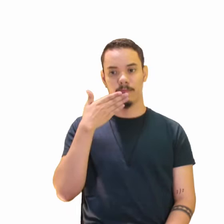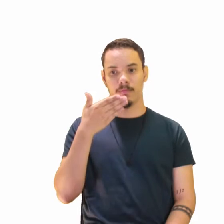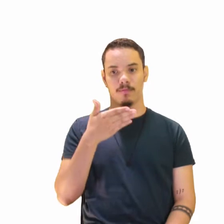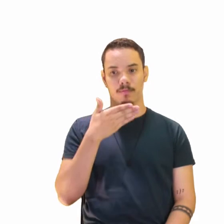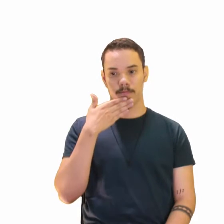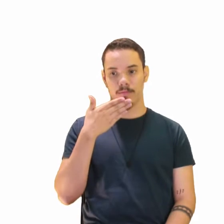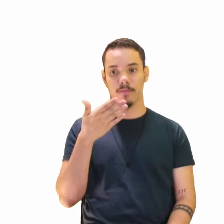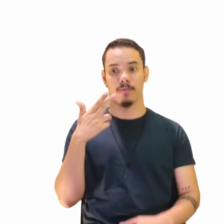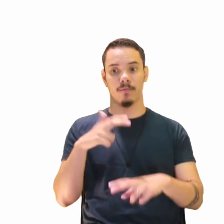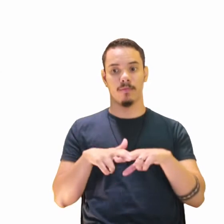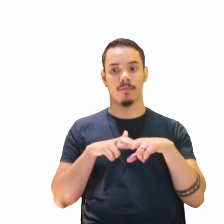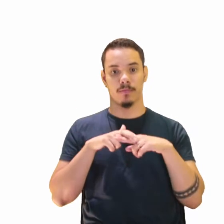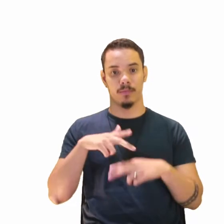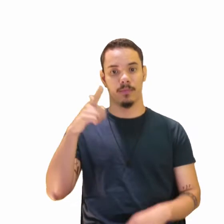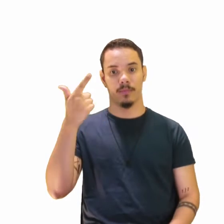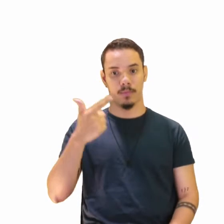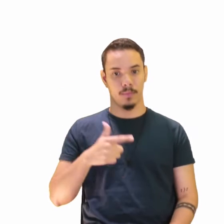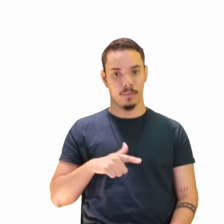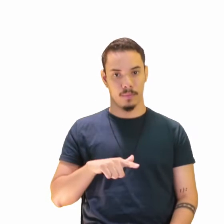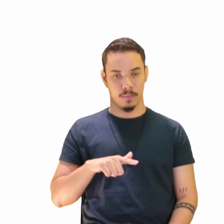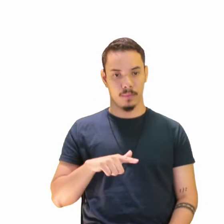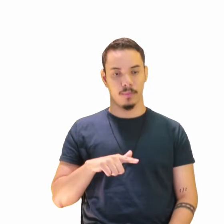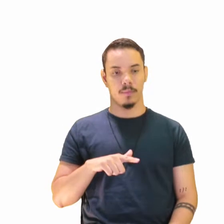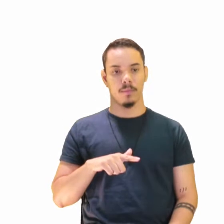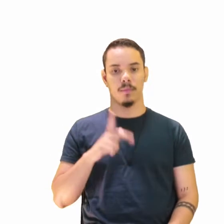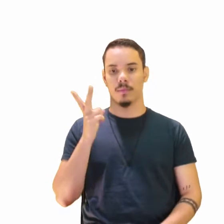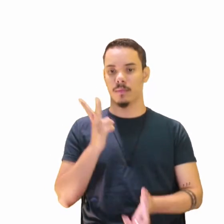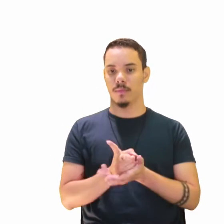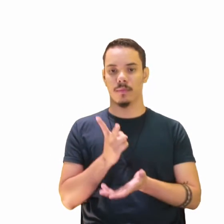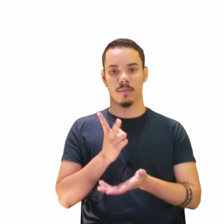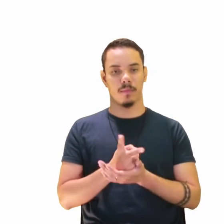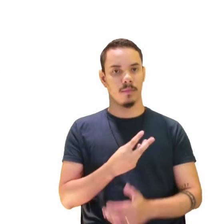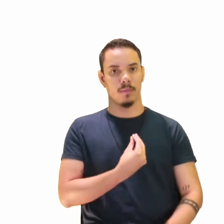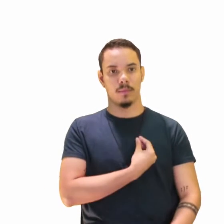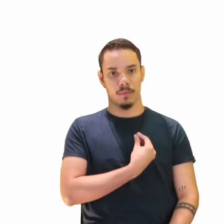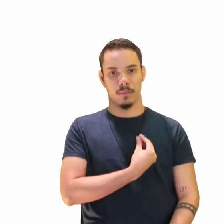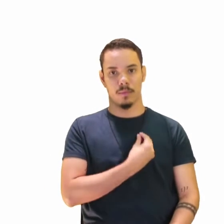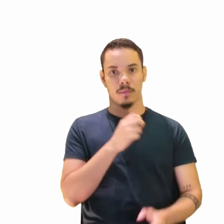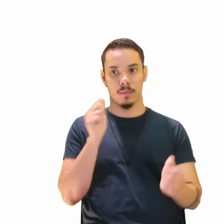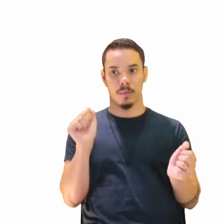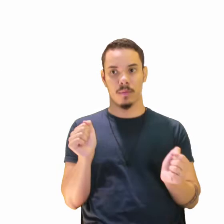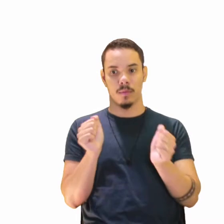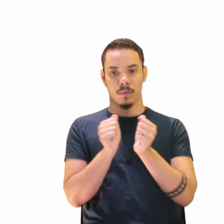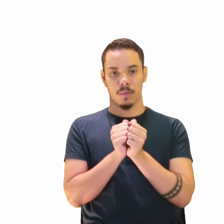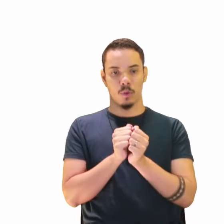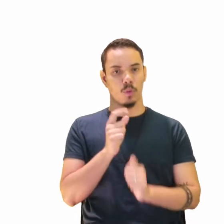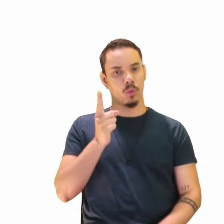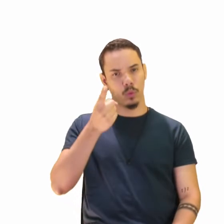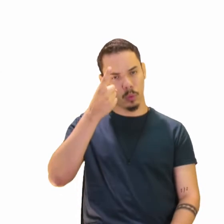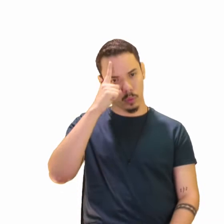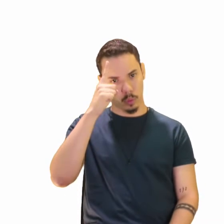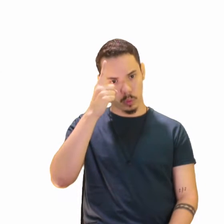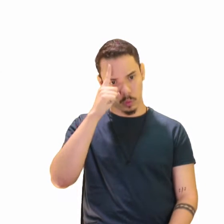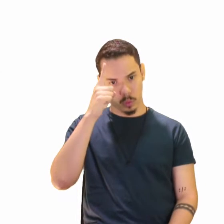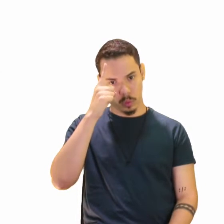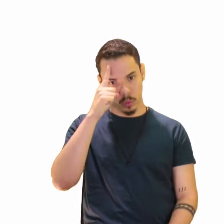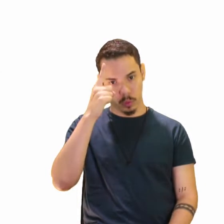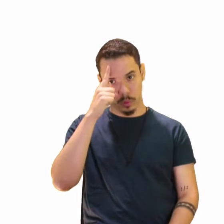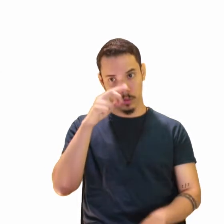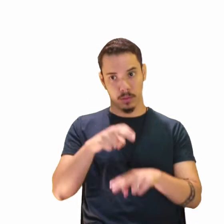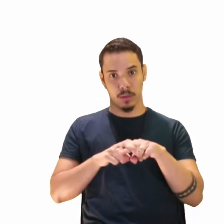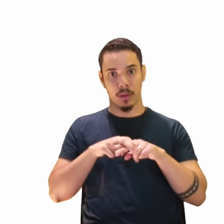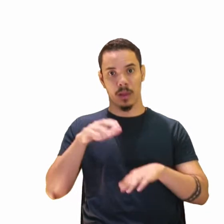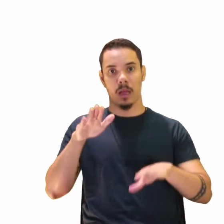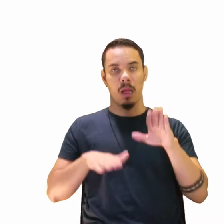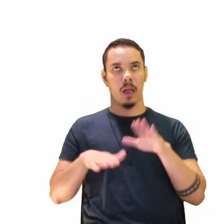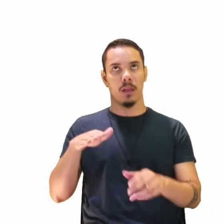vamos chegando aqui mais um. Esse daí está sempre presente no nosso dia a dia, que se torna, às vezes, até